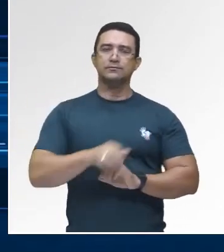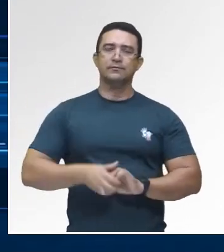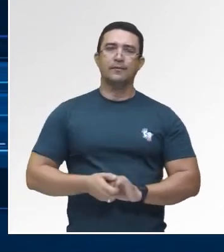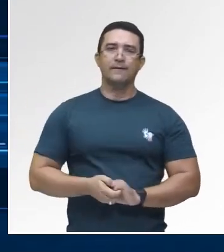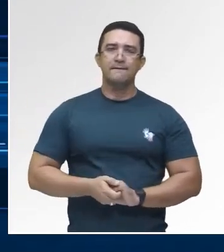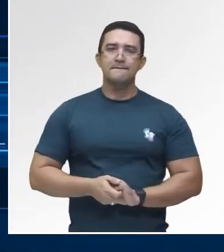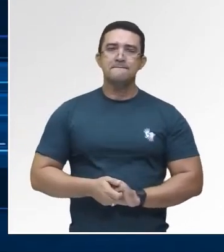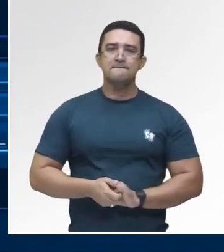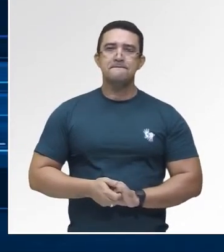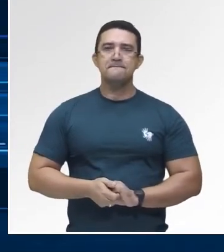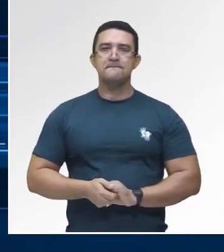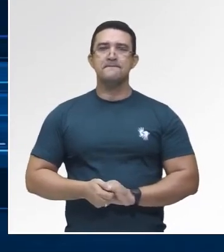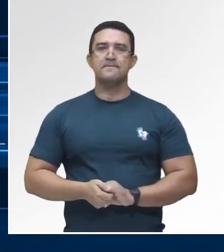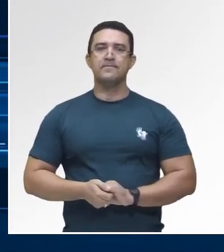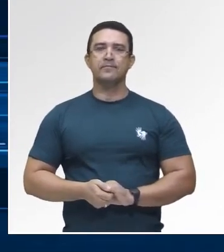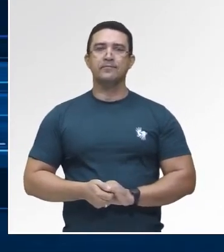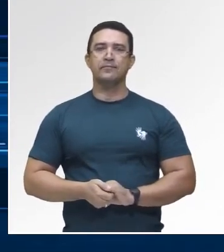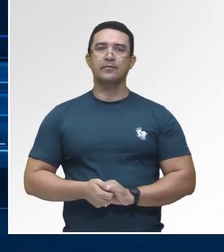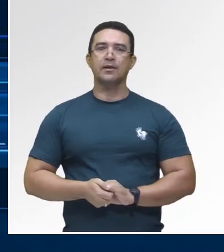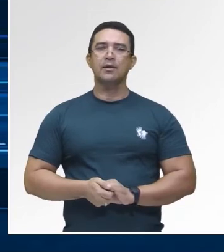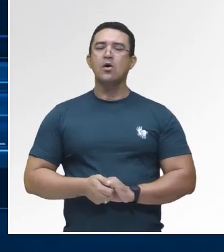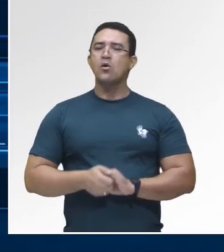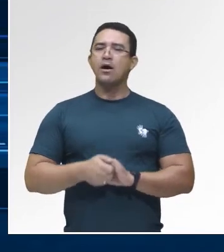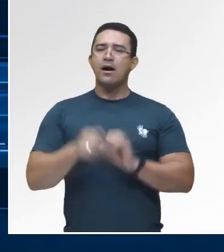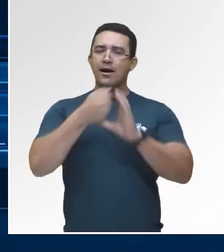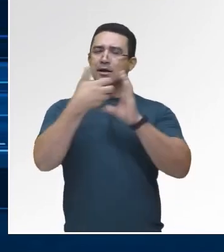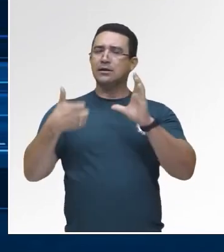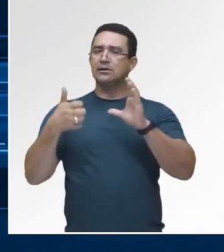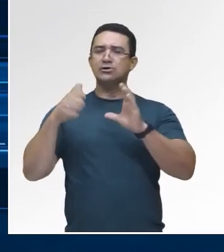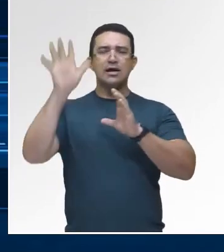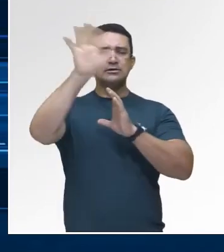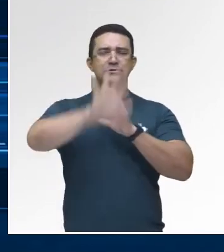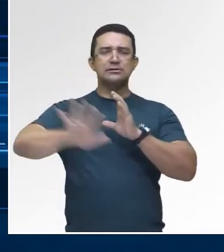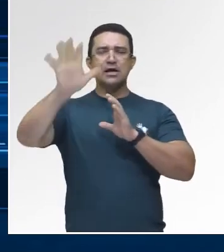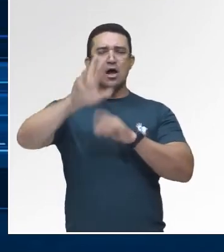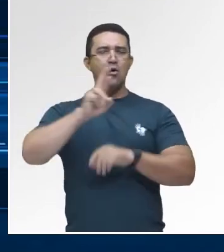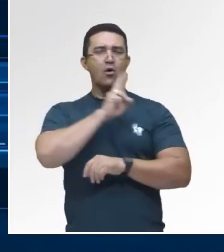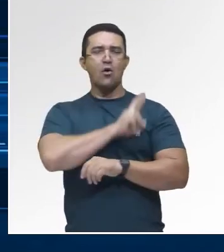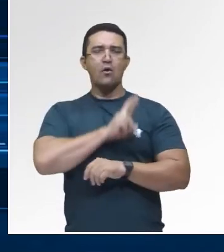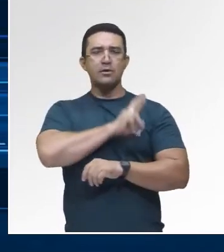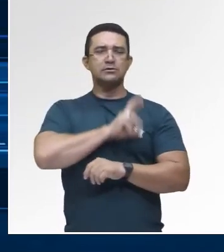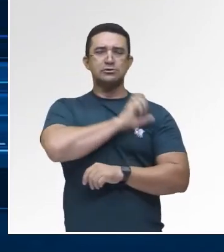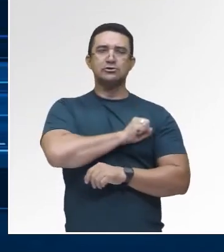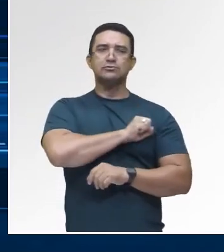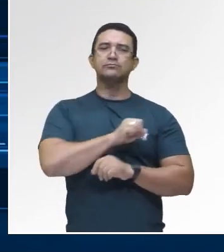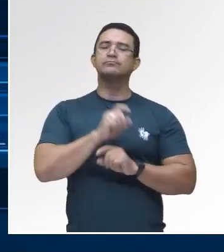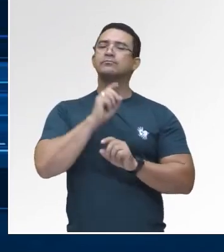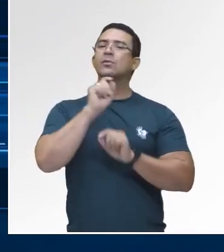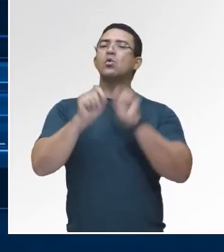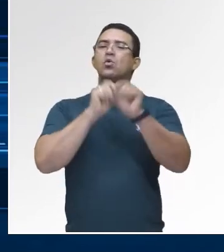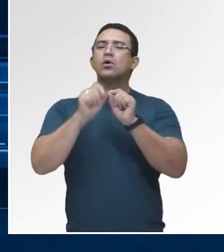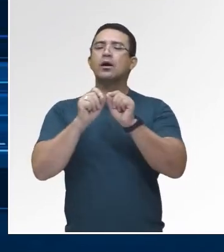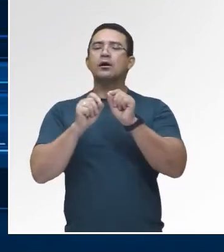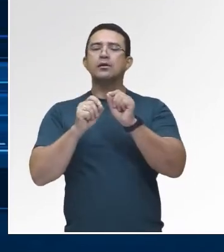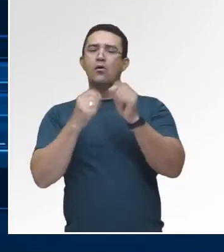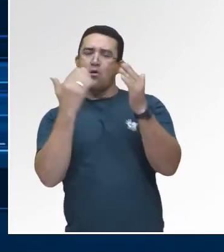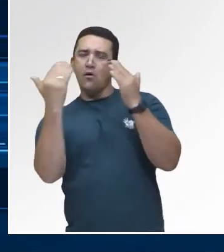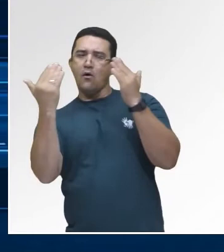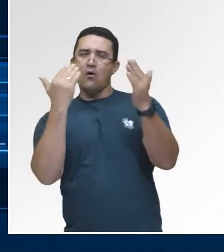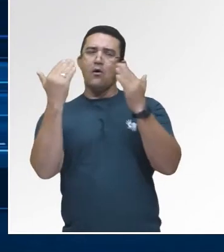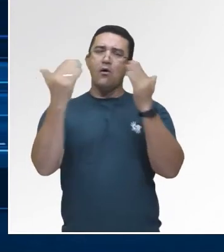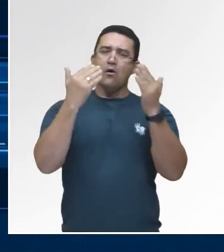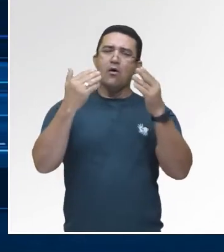Muito bem, muito bem. Então, características gerais do romantismo. O que nós vamos encontrar? Analisamos 2 poemas ali,